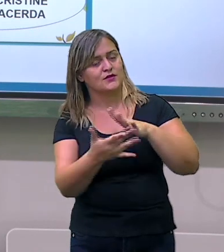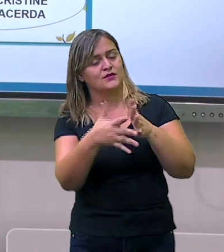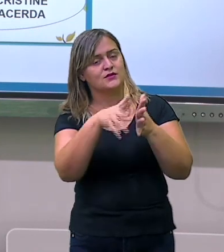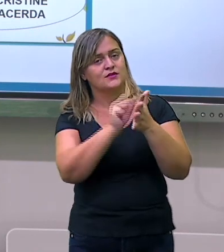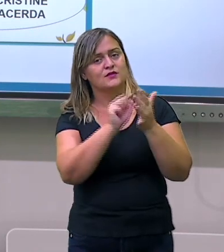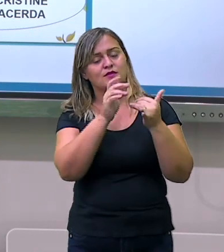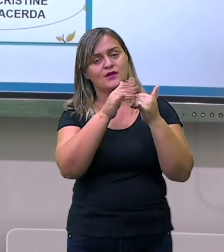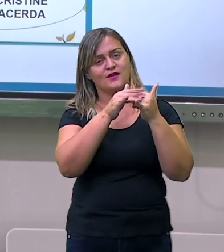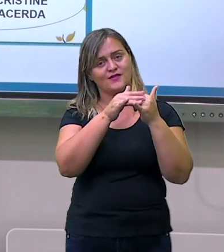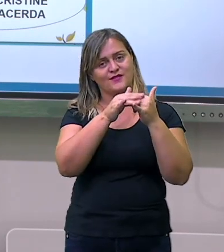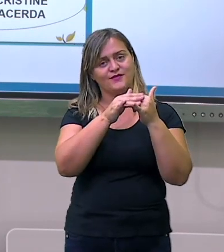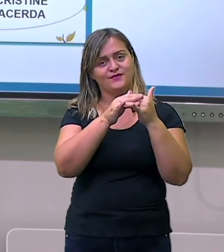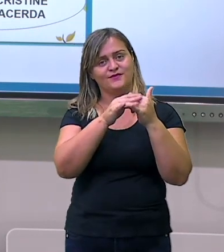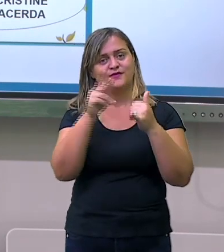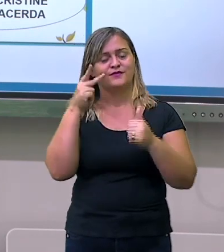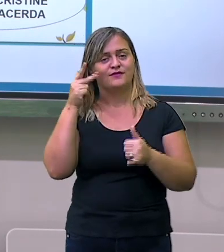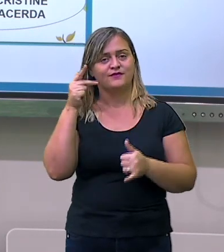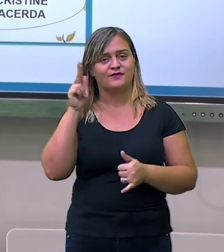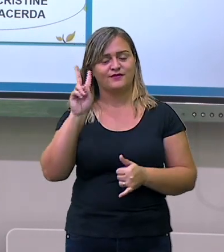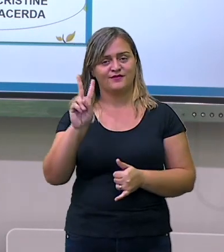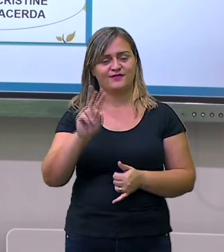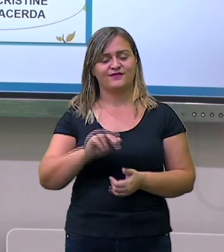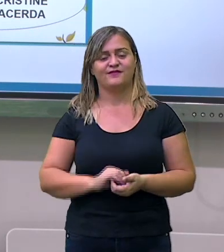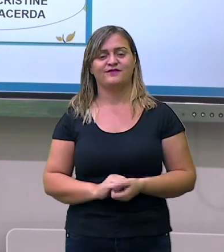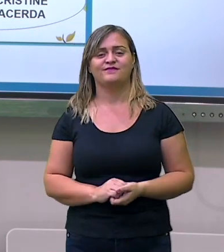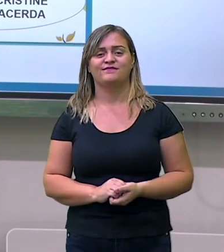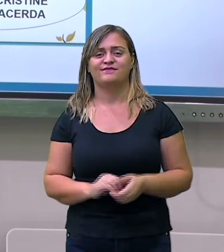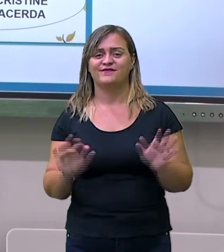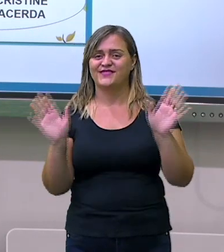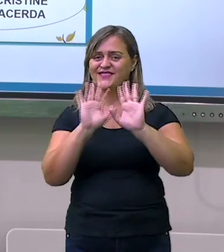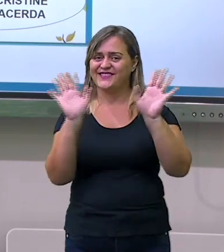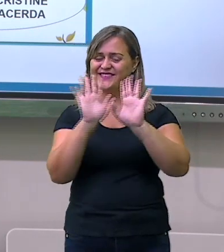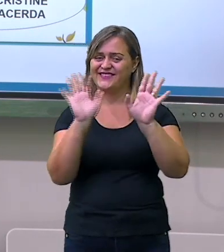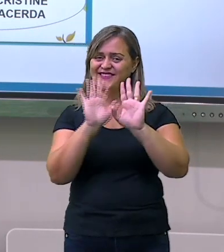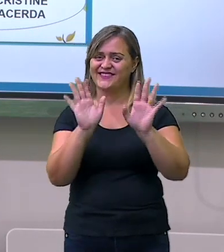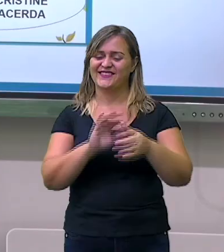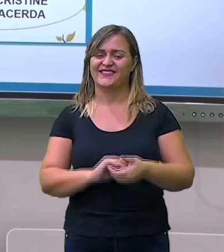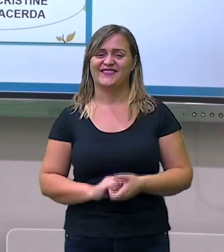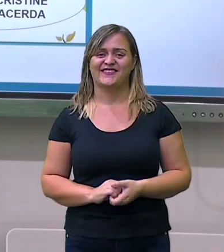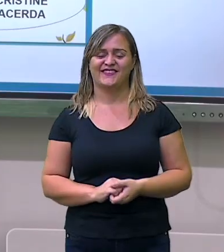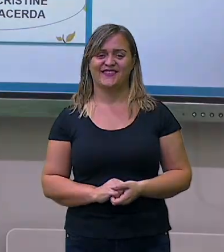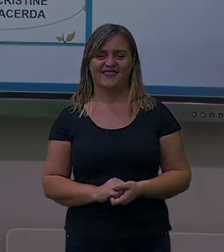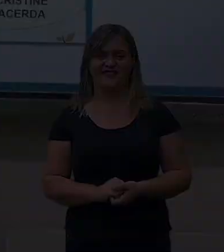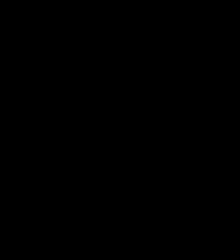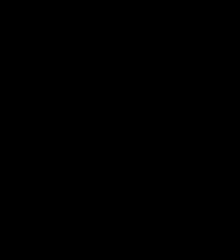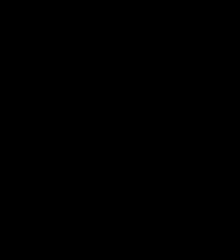se inscreva em nosso canal no YouTube SMED-GV. Até a próxima, pessoal!